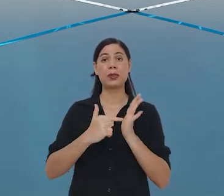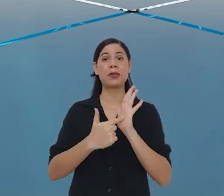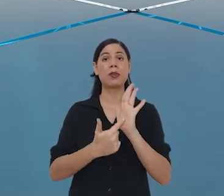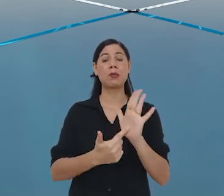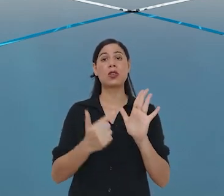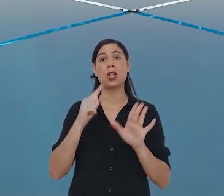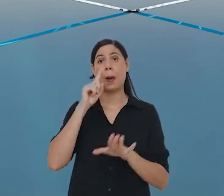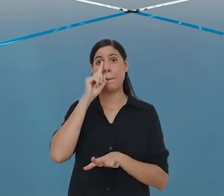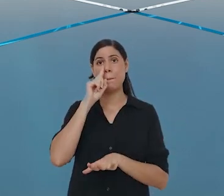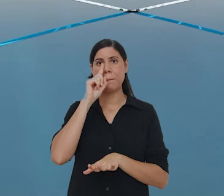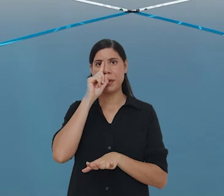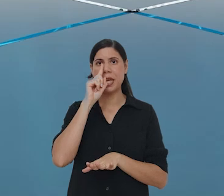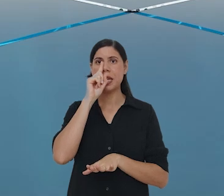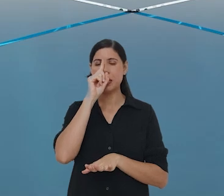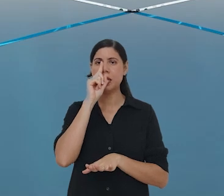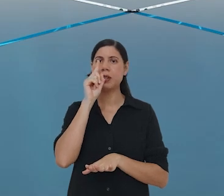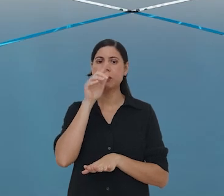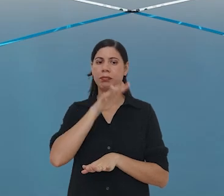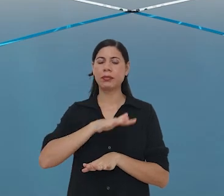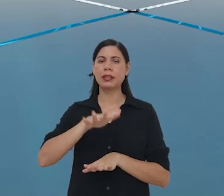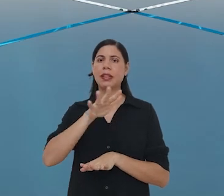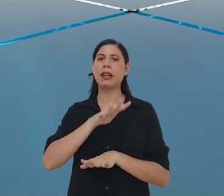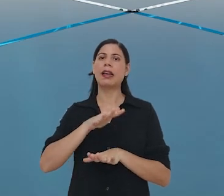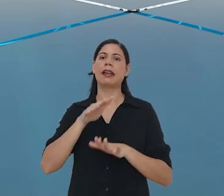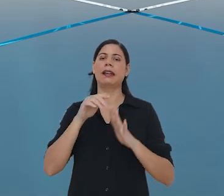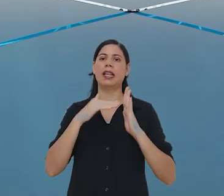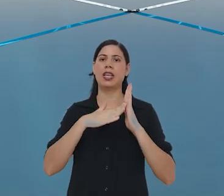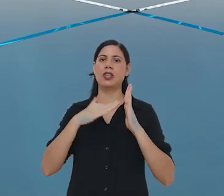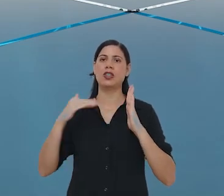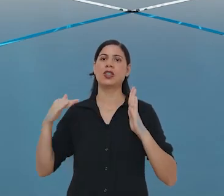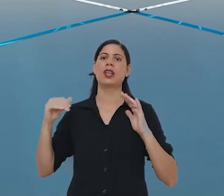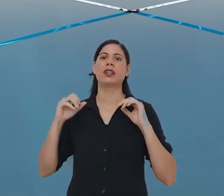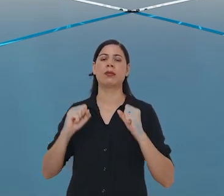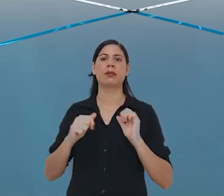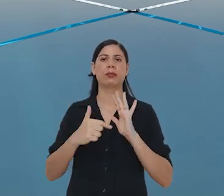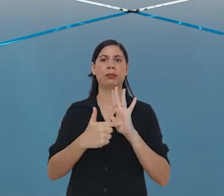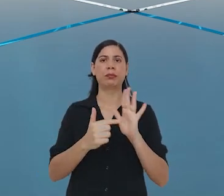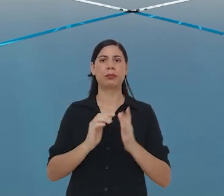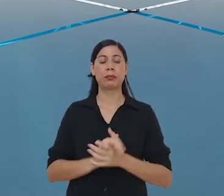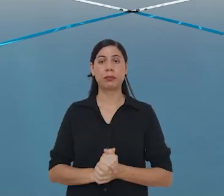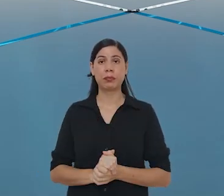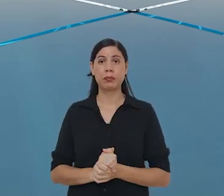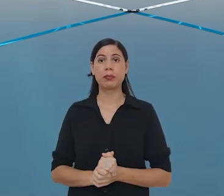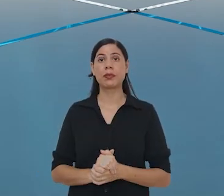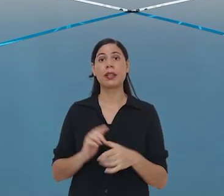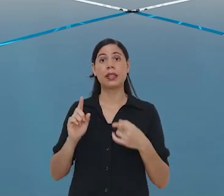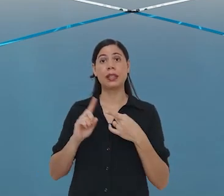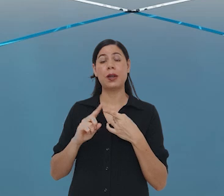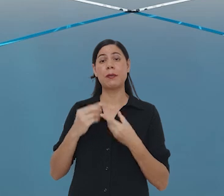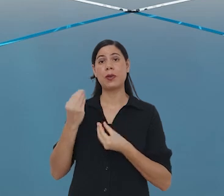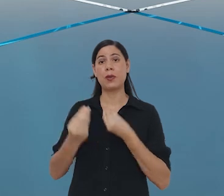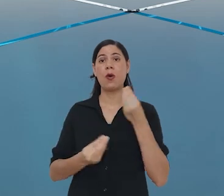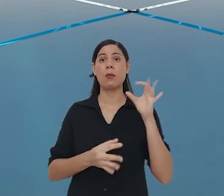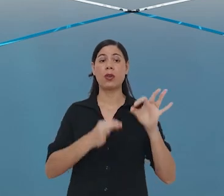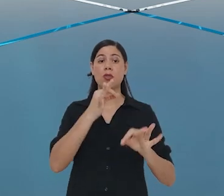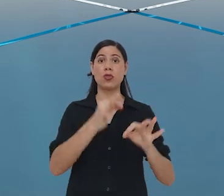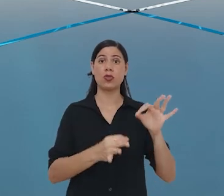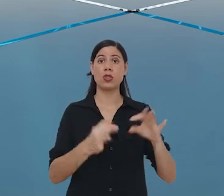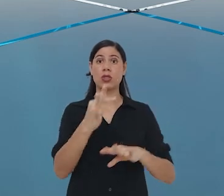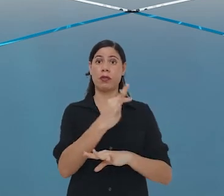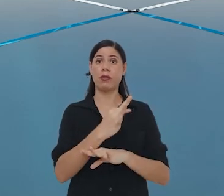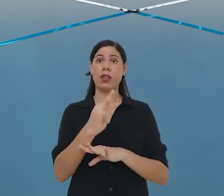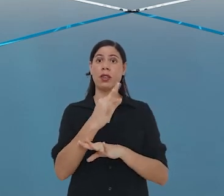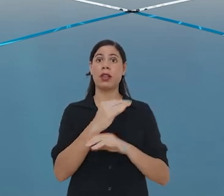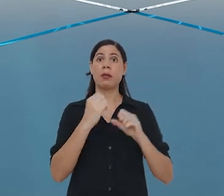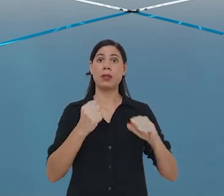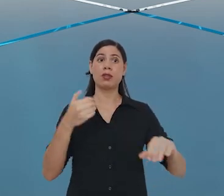edição sobre os perigos que um procedimento estético pode representar e como a Justiça Federal precisou intervir por